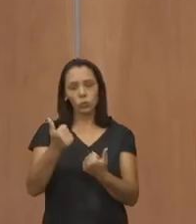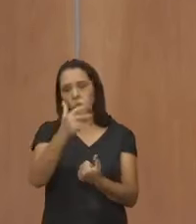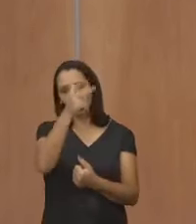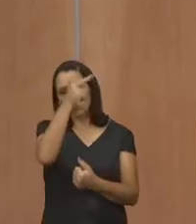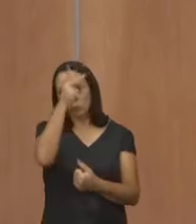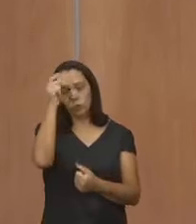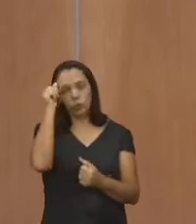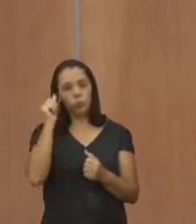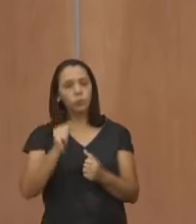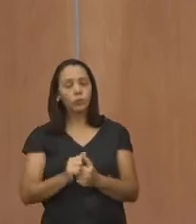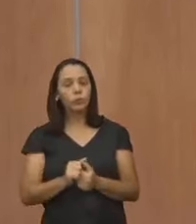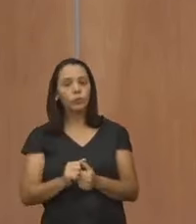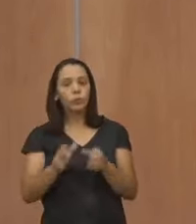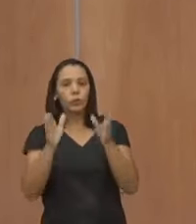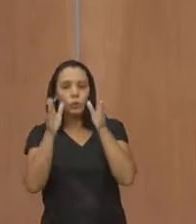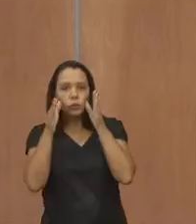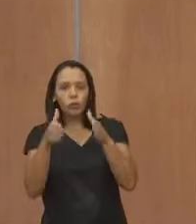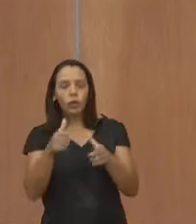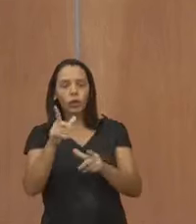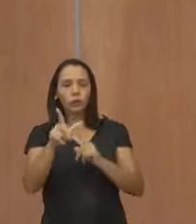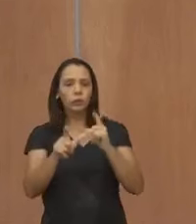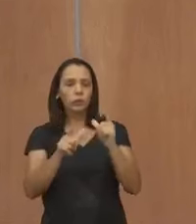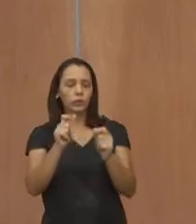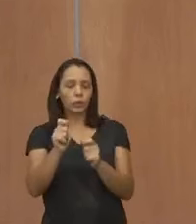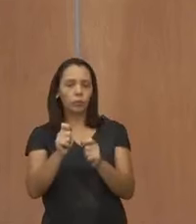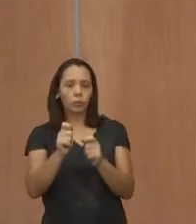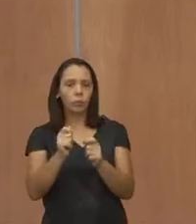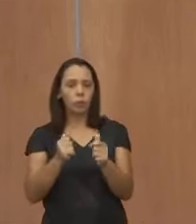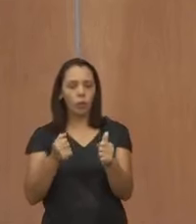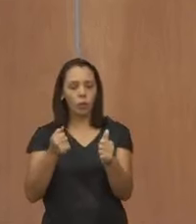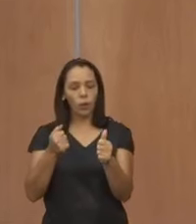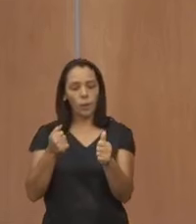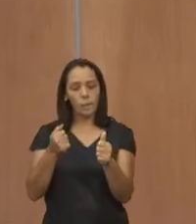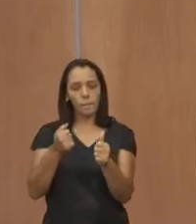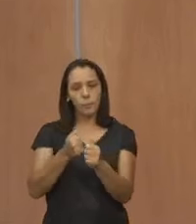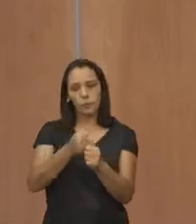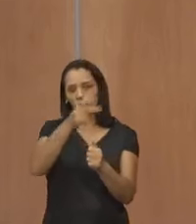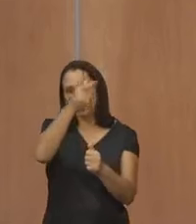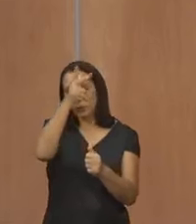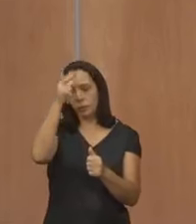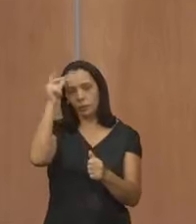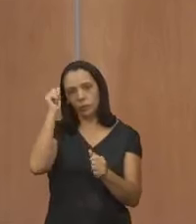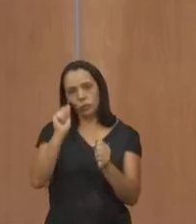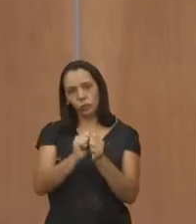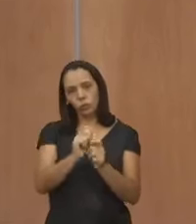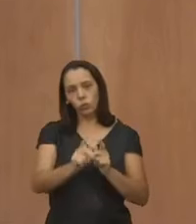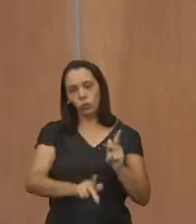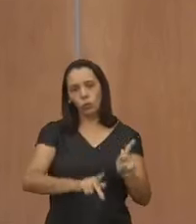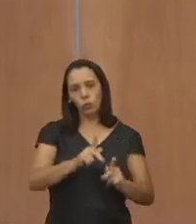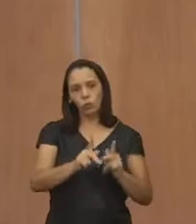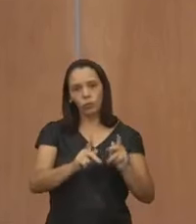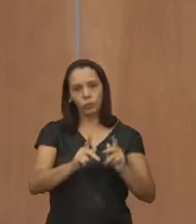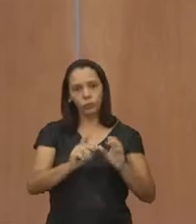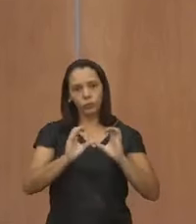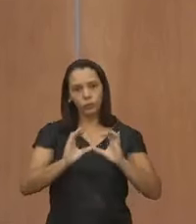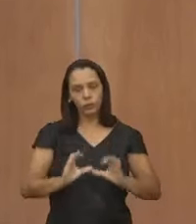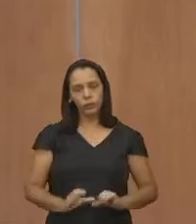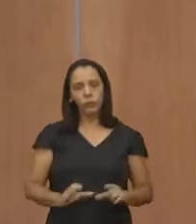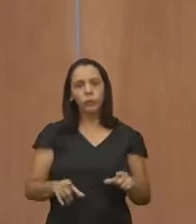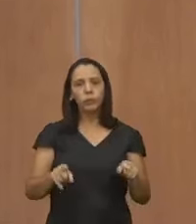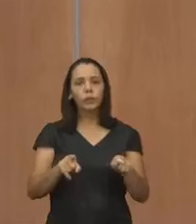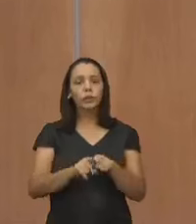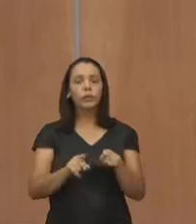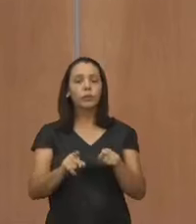não apenas a aproximação entre a administração municipal e os cidadãos, como também